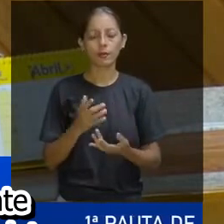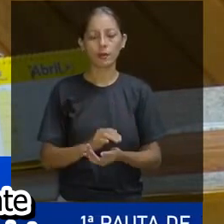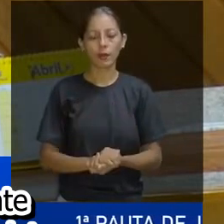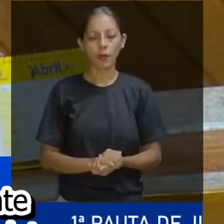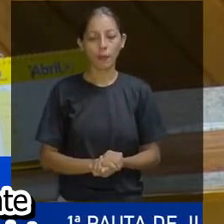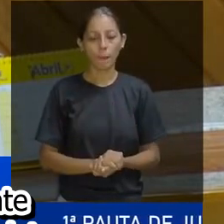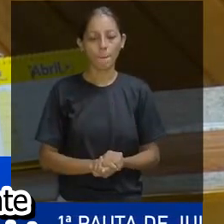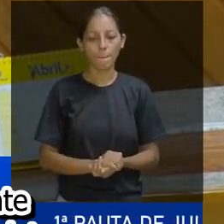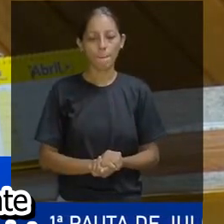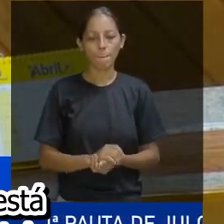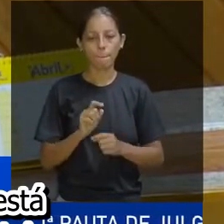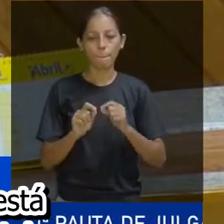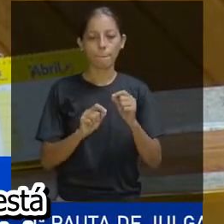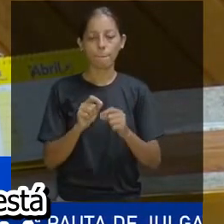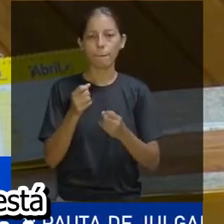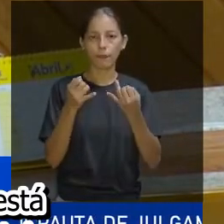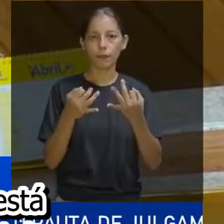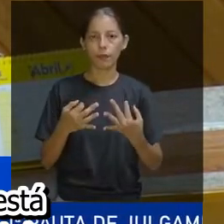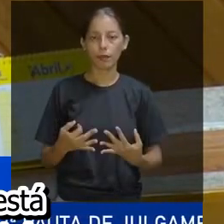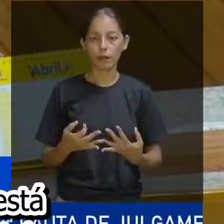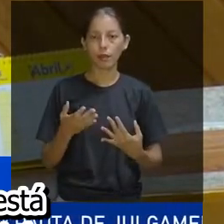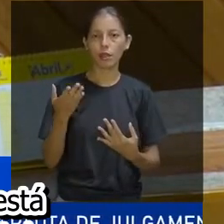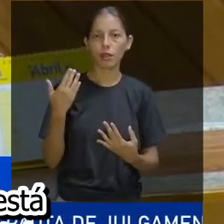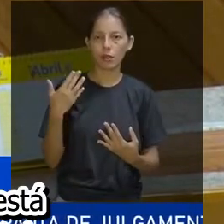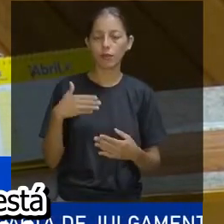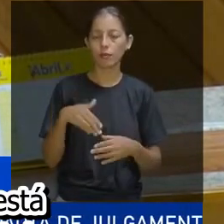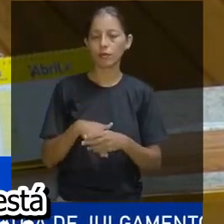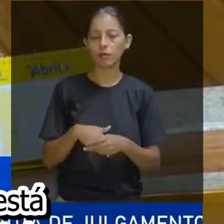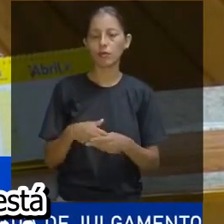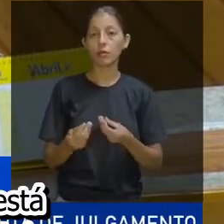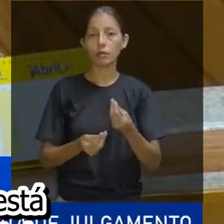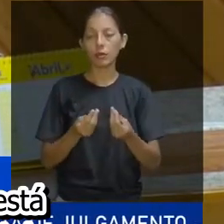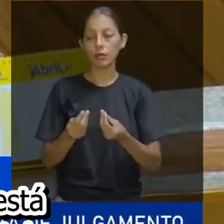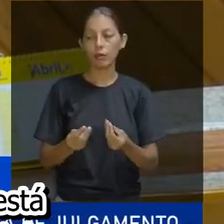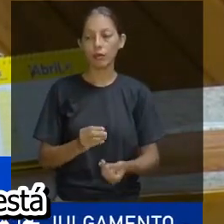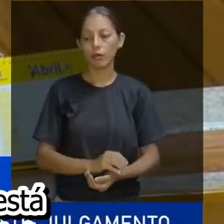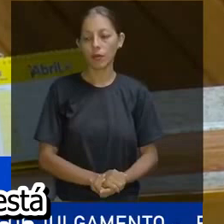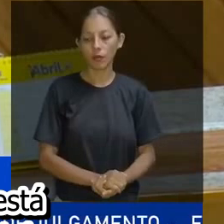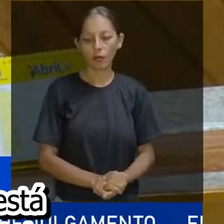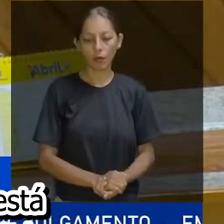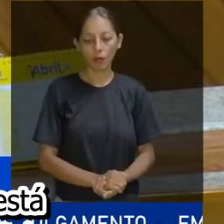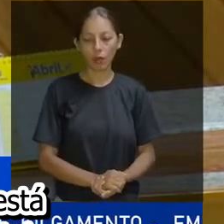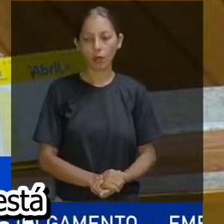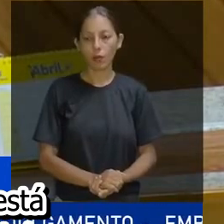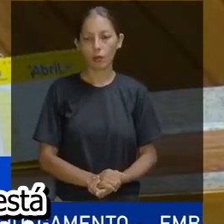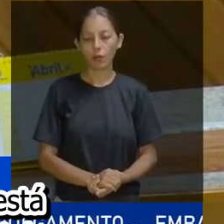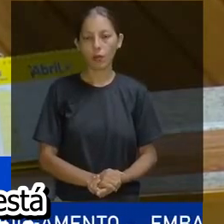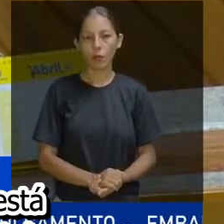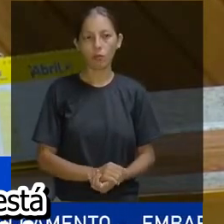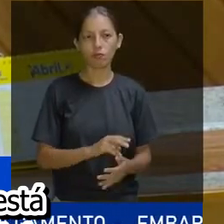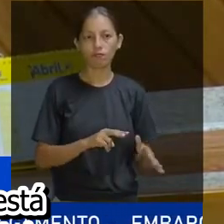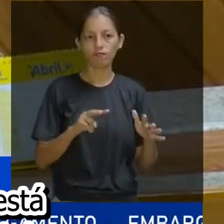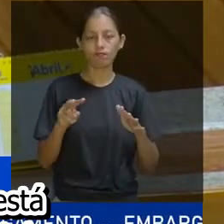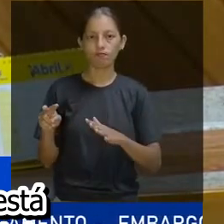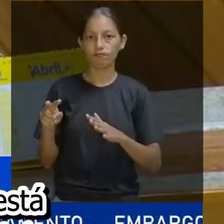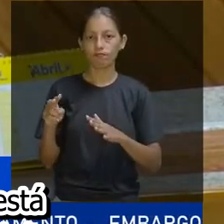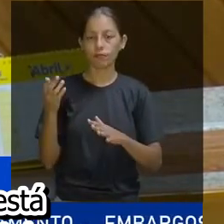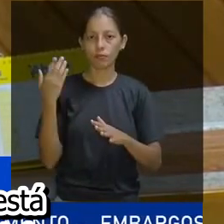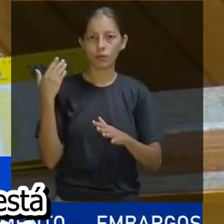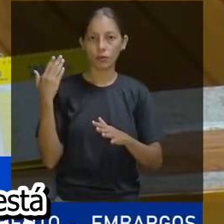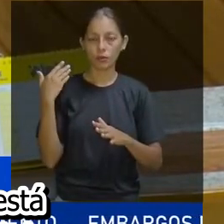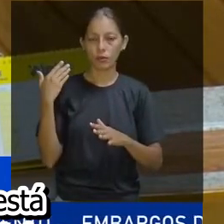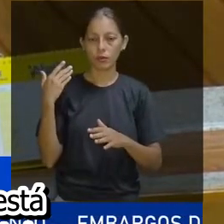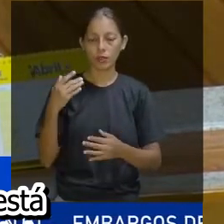eminente julgador, Foco no juiz Paulo Madeira, nosso colega e amigo juiz Anselmo relator da semana passada,